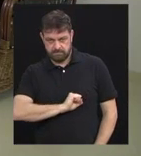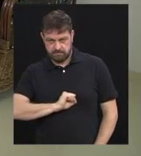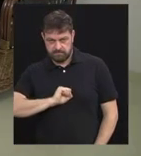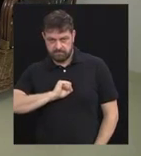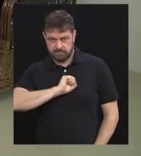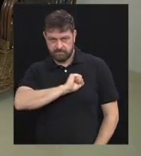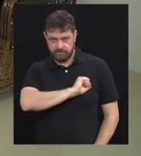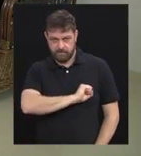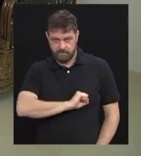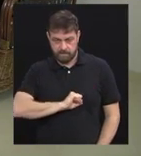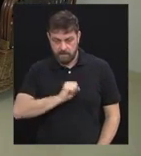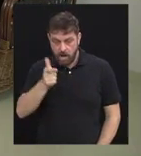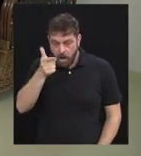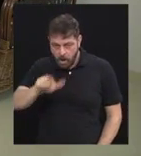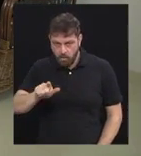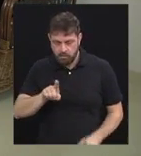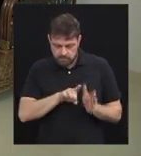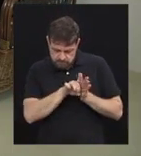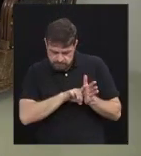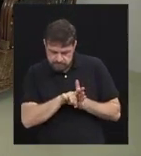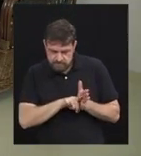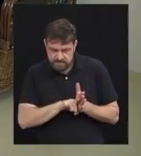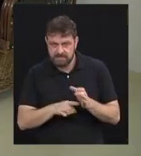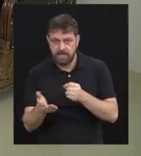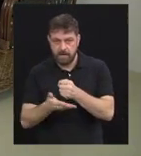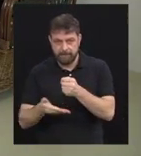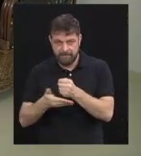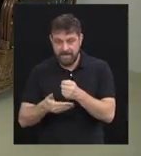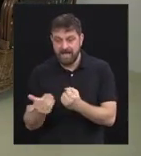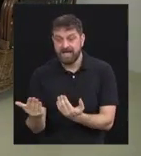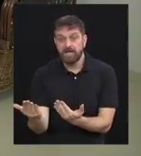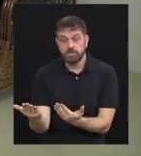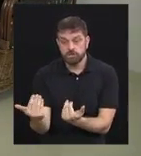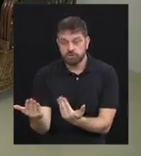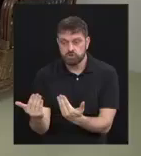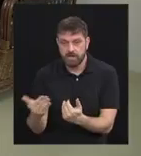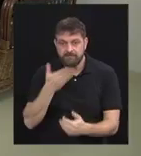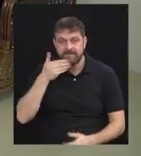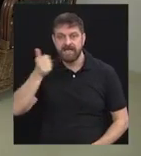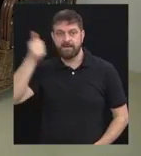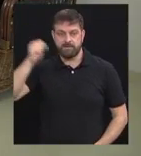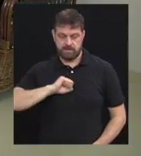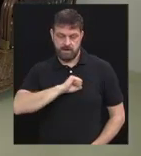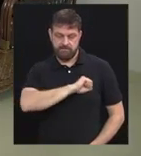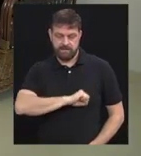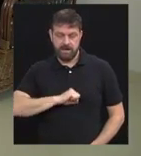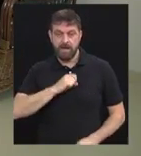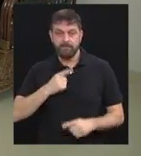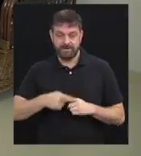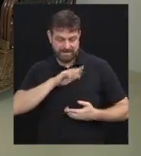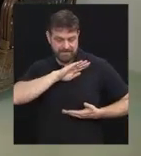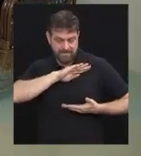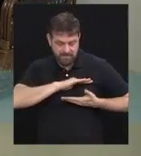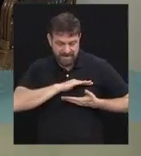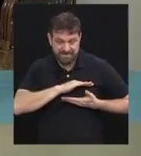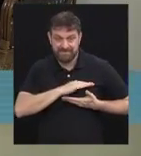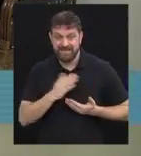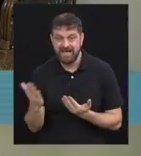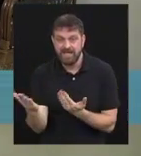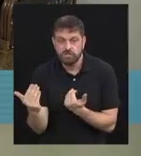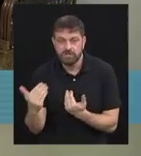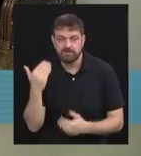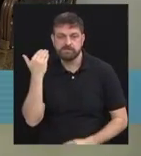ela é um exame fundamental, principalmente nas mulheres mais jovens, em que a mamografia falha muito. Por